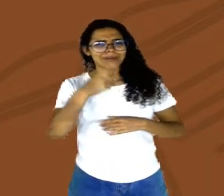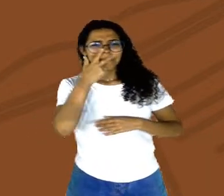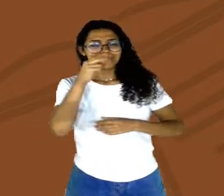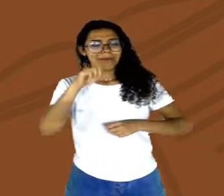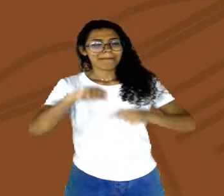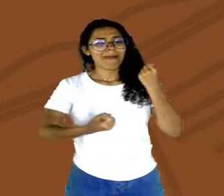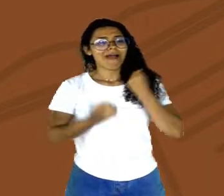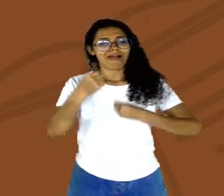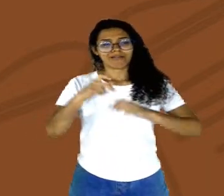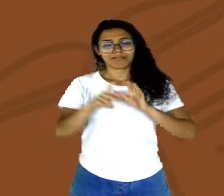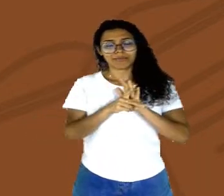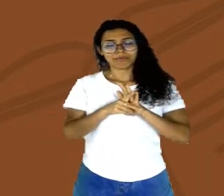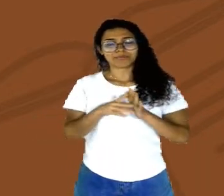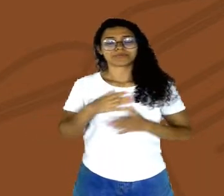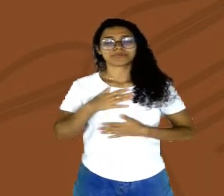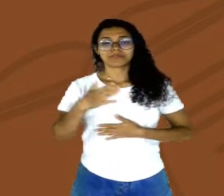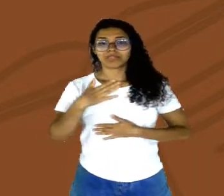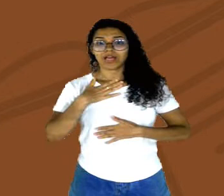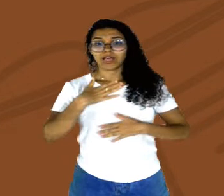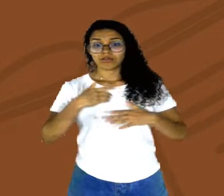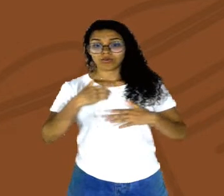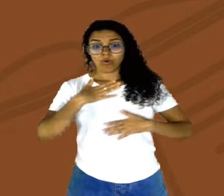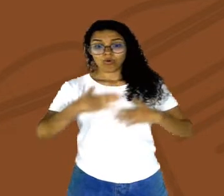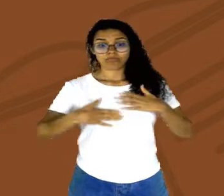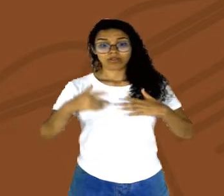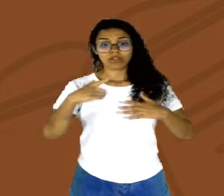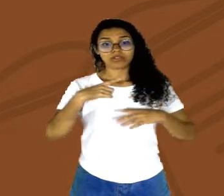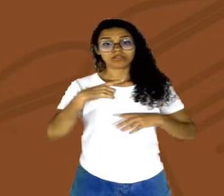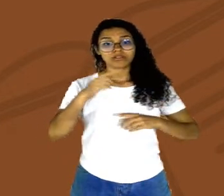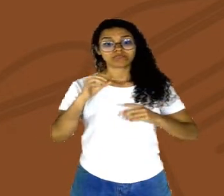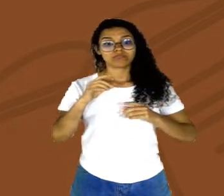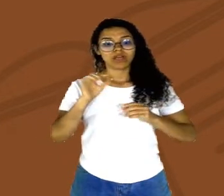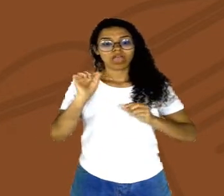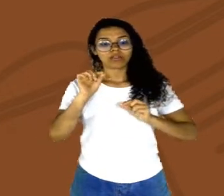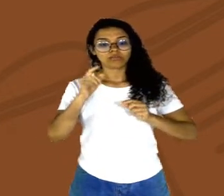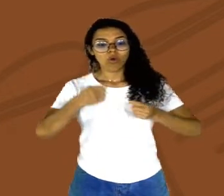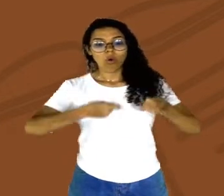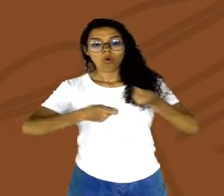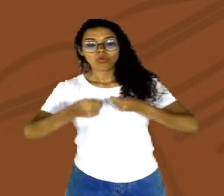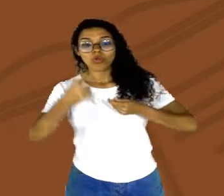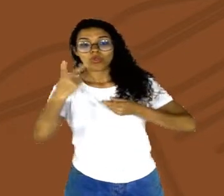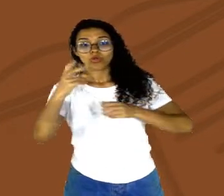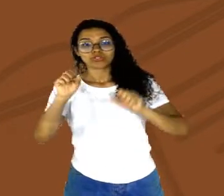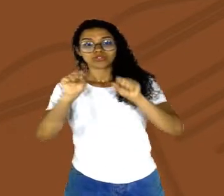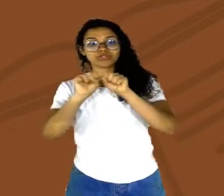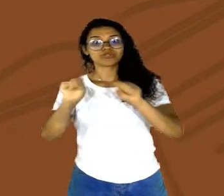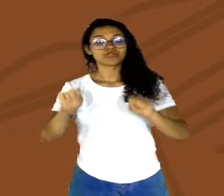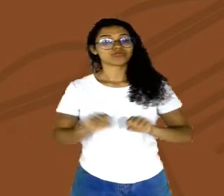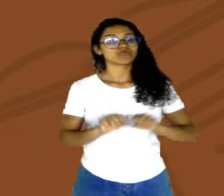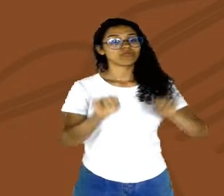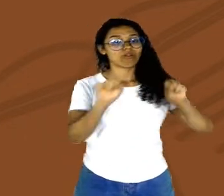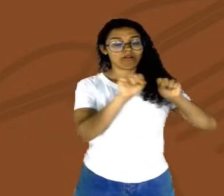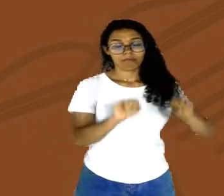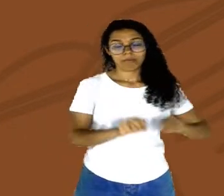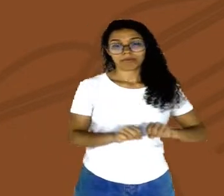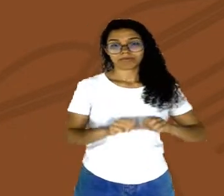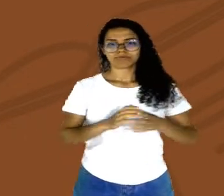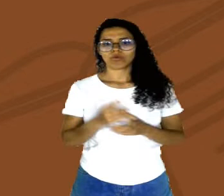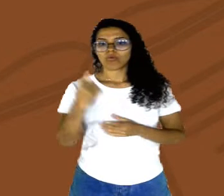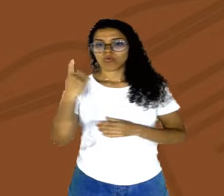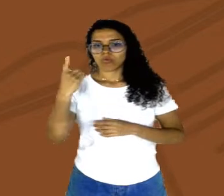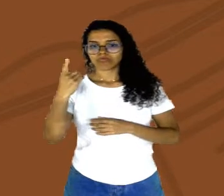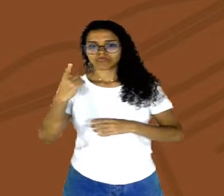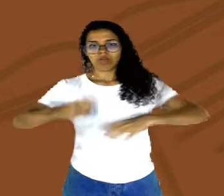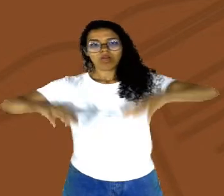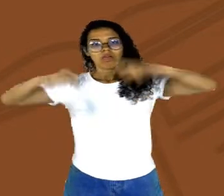nosso organismo, ele é controlado, via de regra, por dois grandes sistemas. Um é o